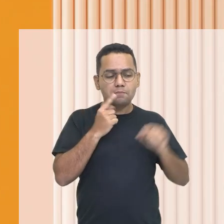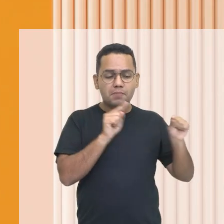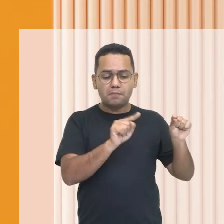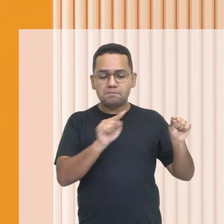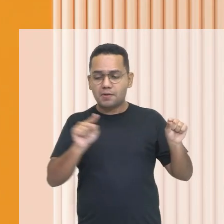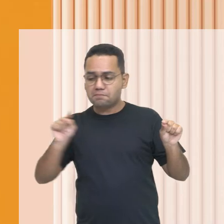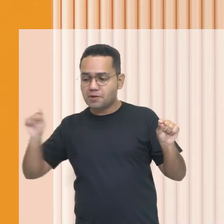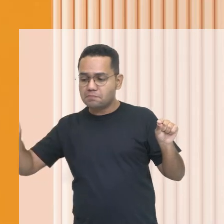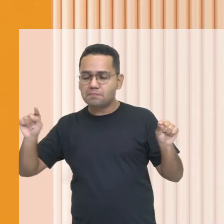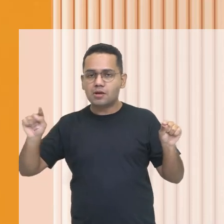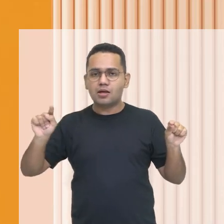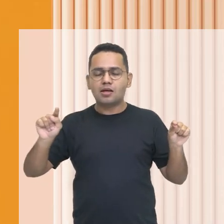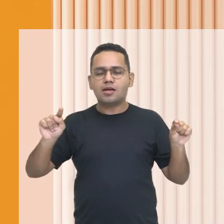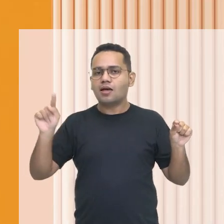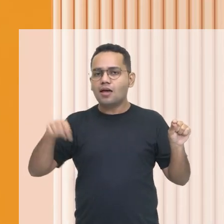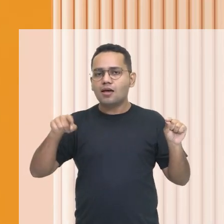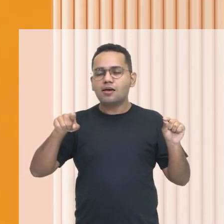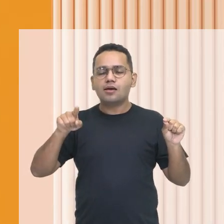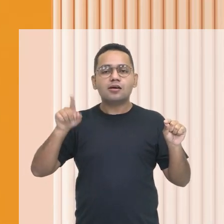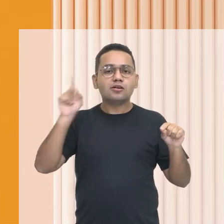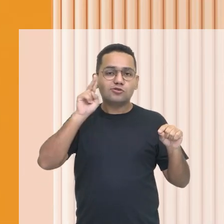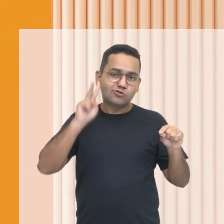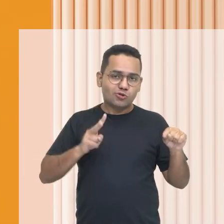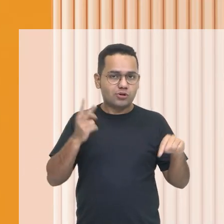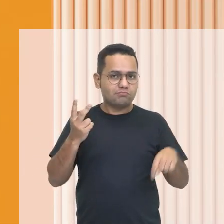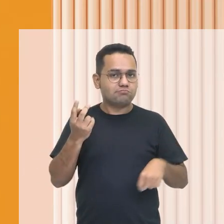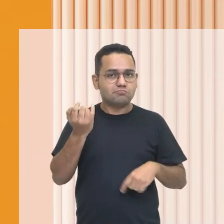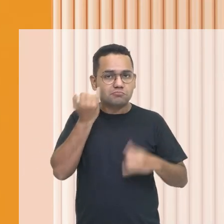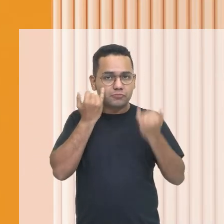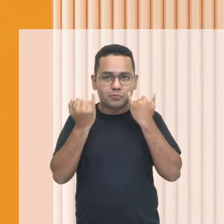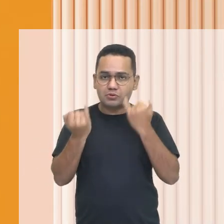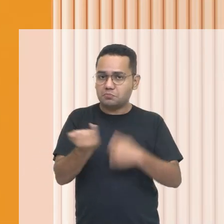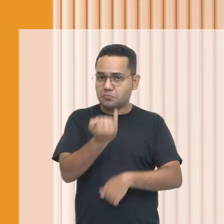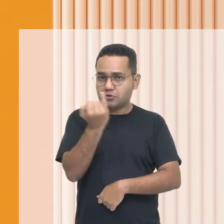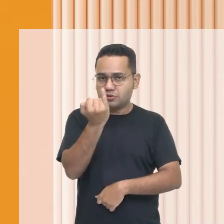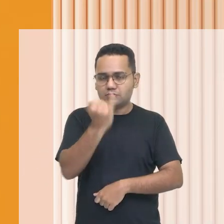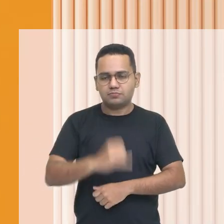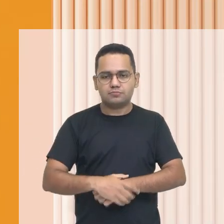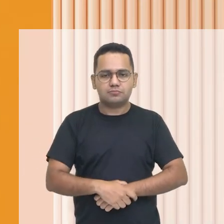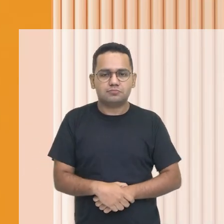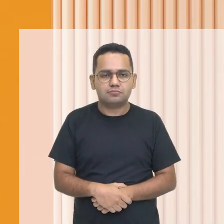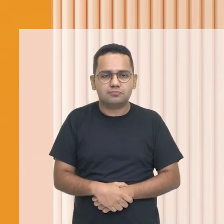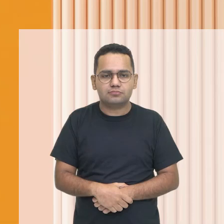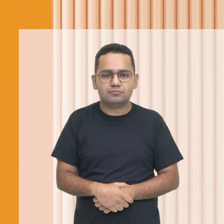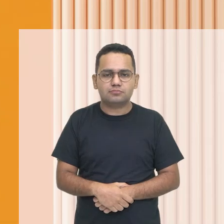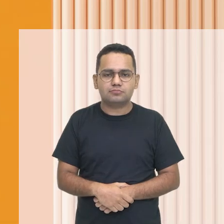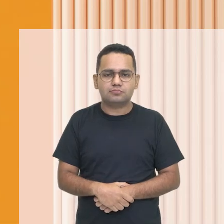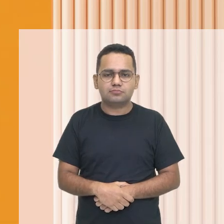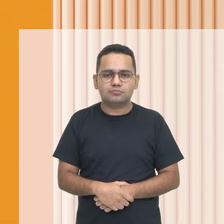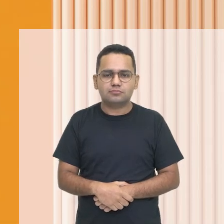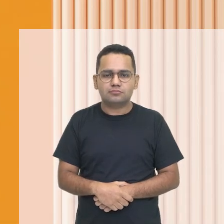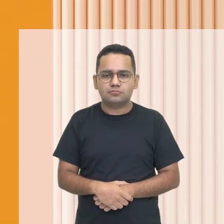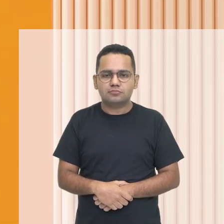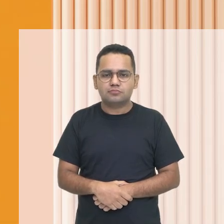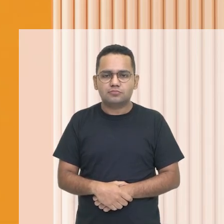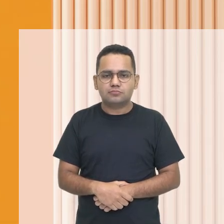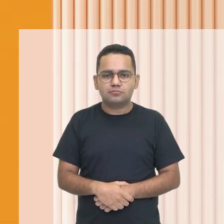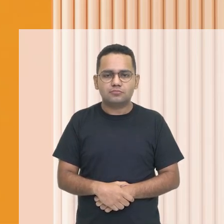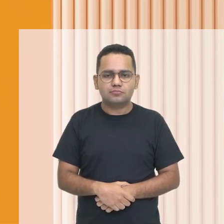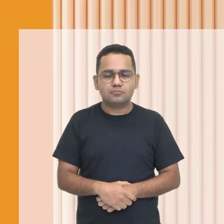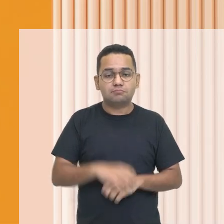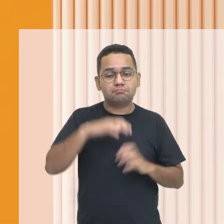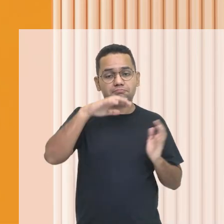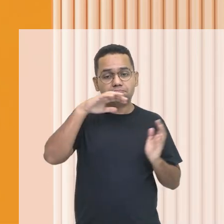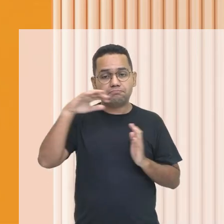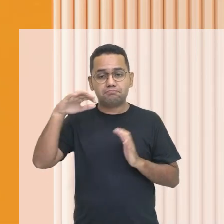bom? Então, você percebe que, quando falamos de economia,